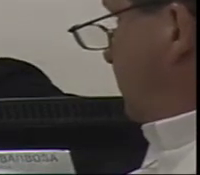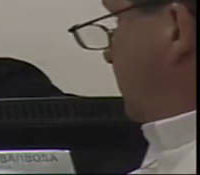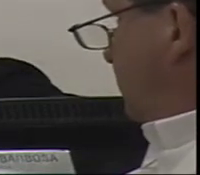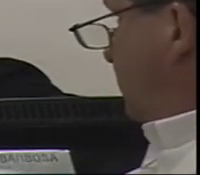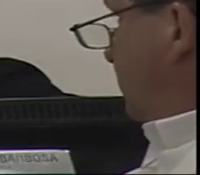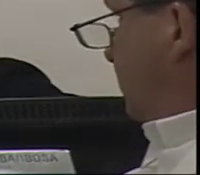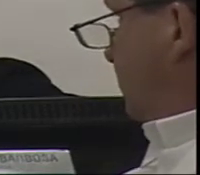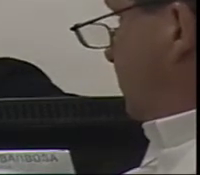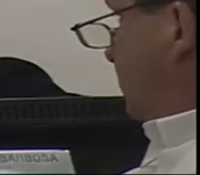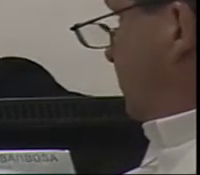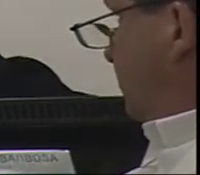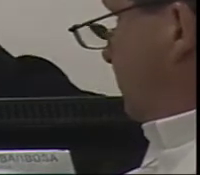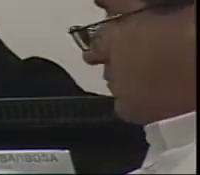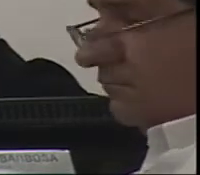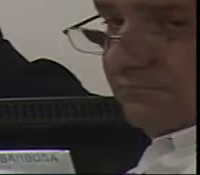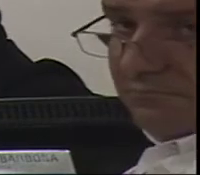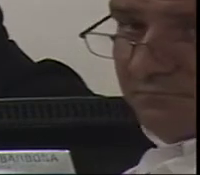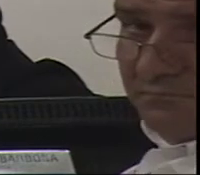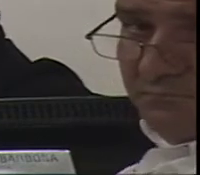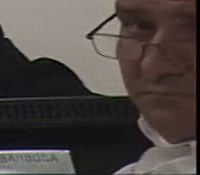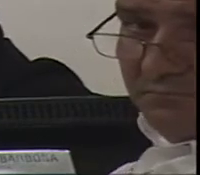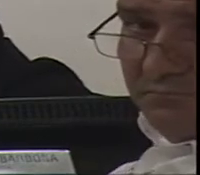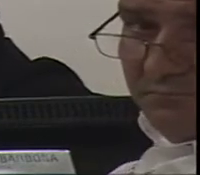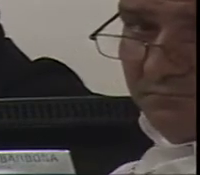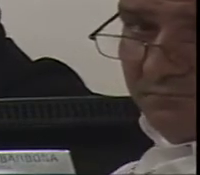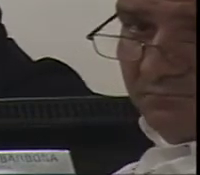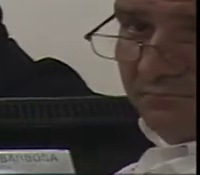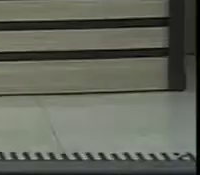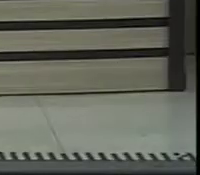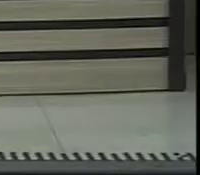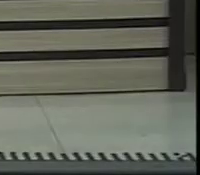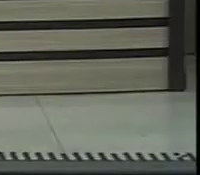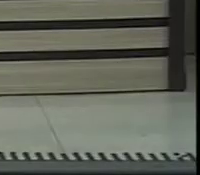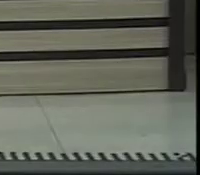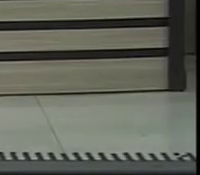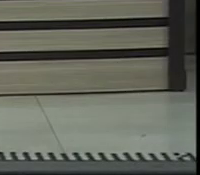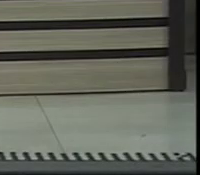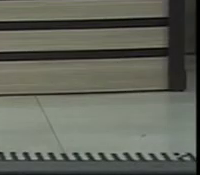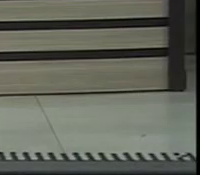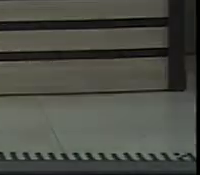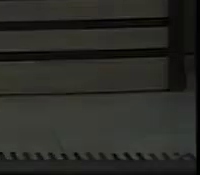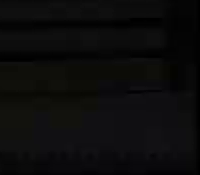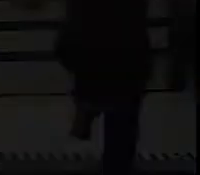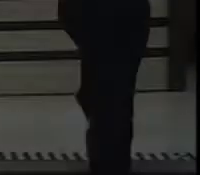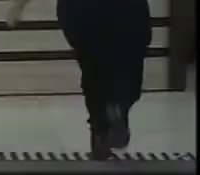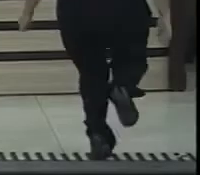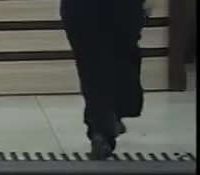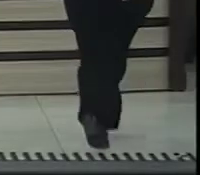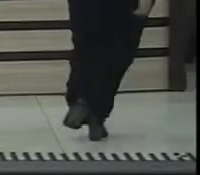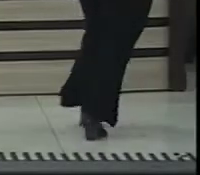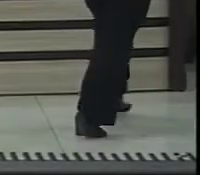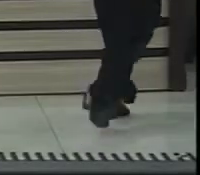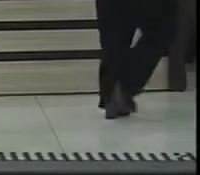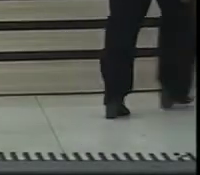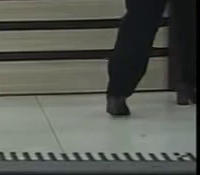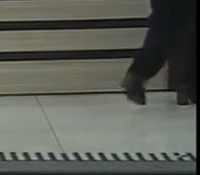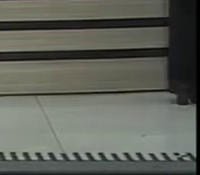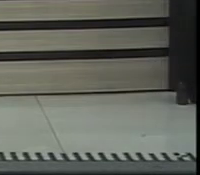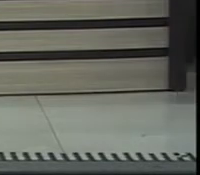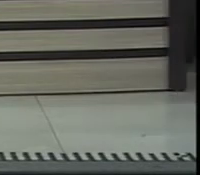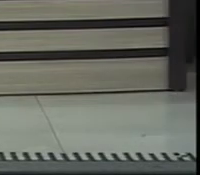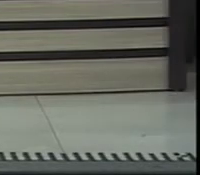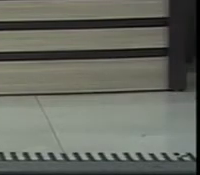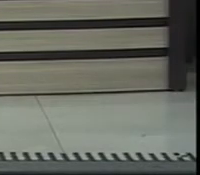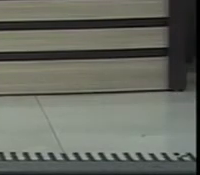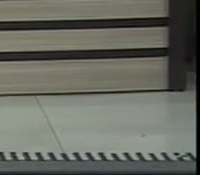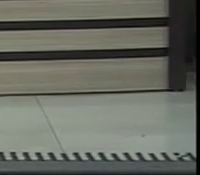leitura das duas moções. A sessão está suspensa por um minuto. Certa a sessão.